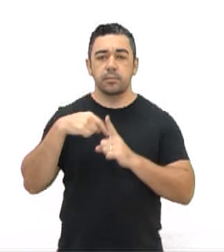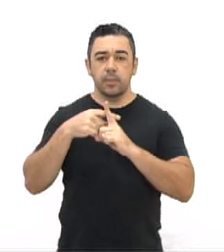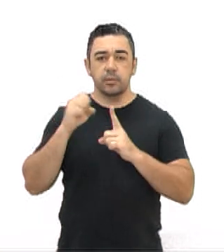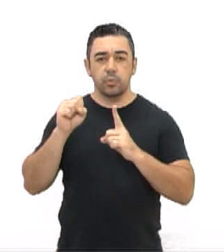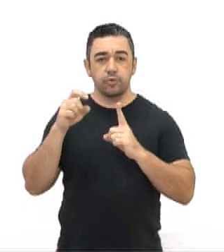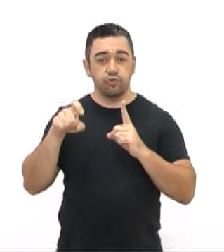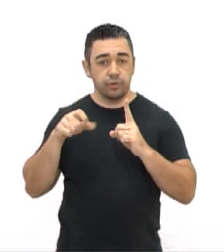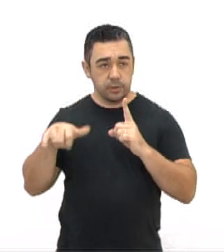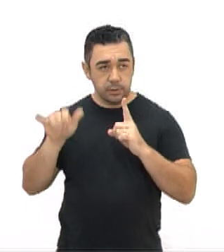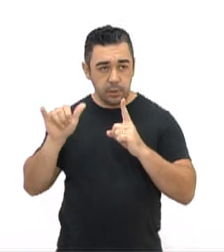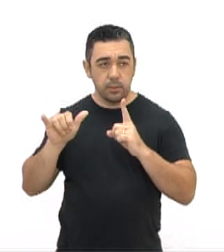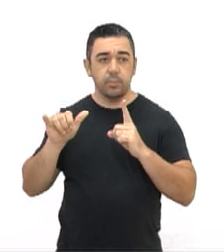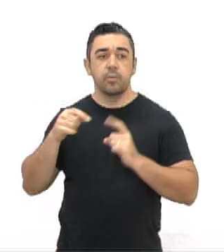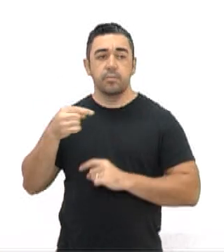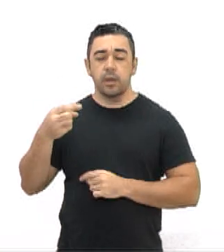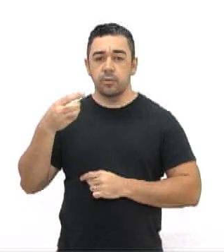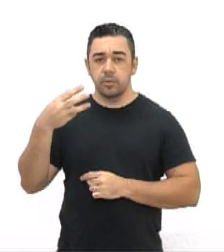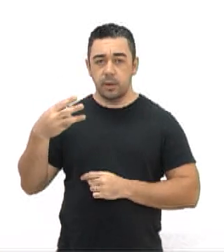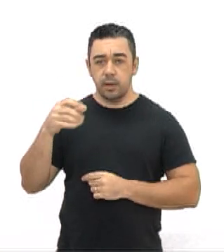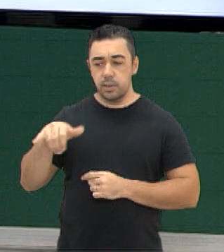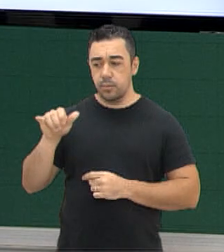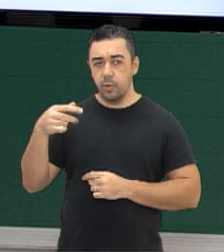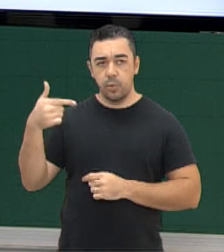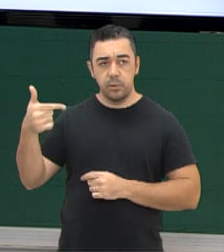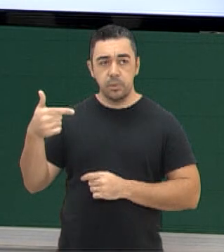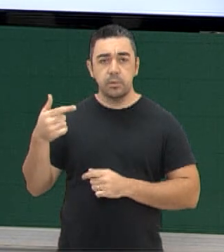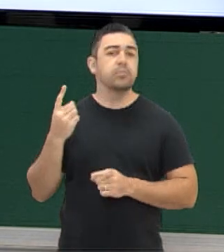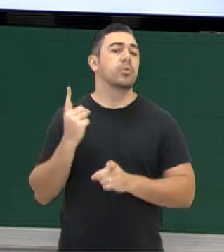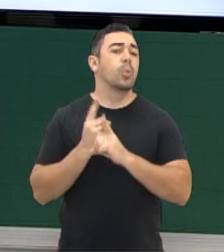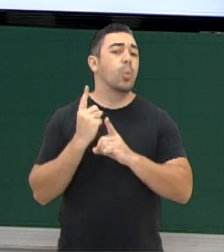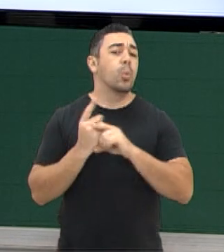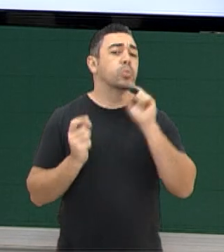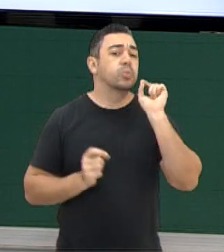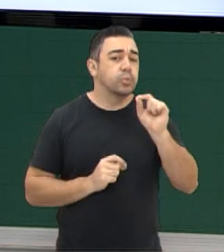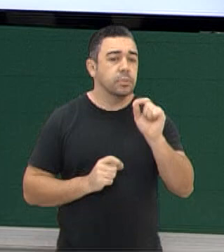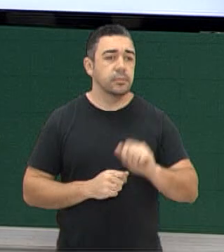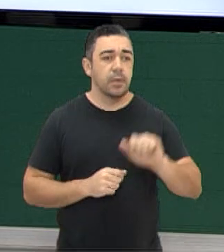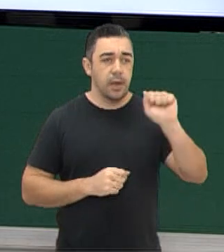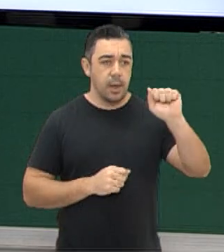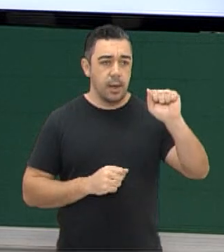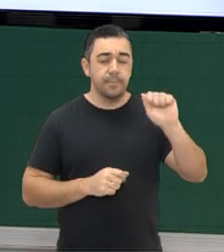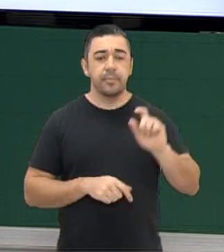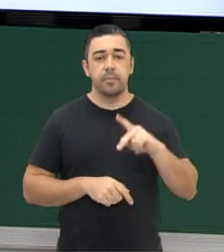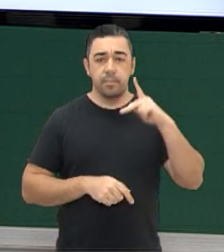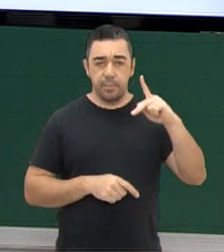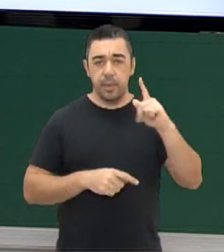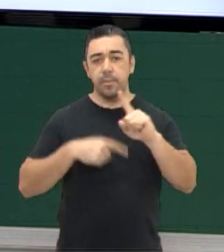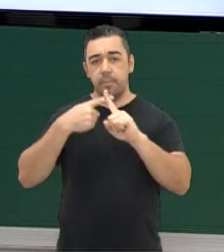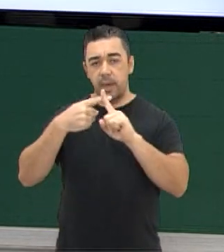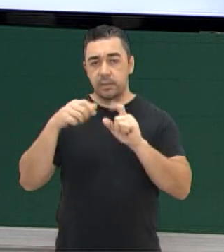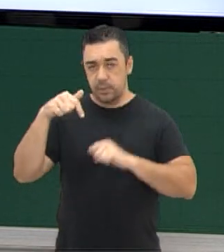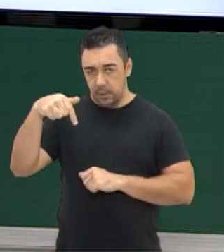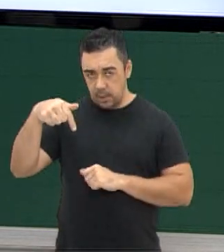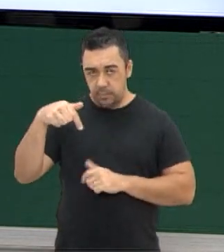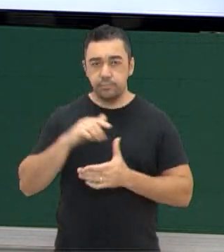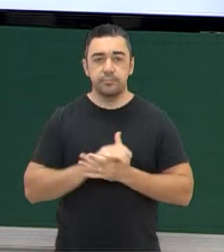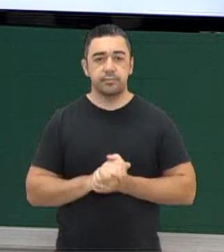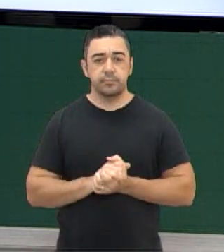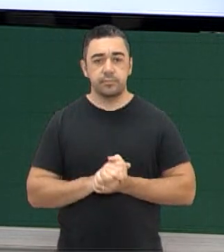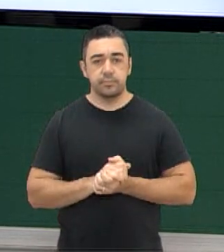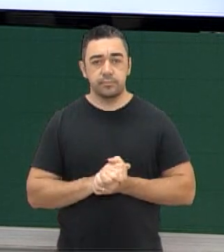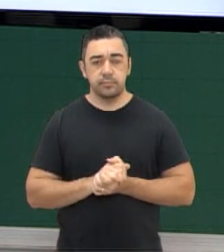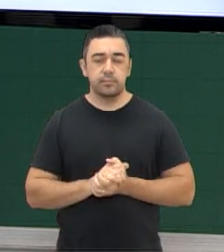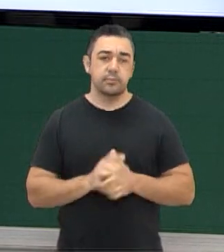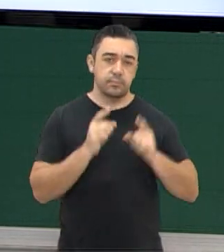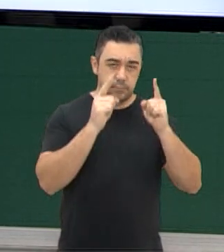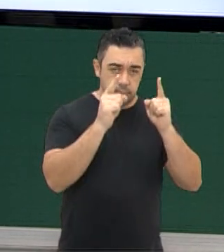3y ao quadrado. Determine, é a mesma coisa que o exercício anterior. P mais Q, vou fazer este